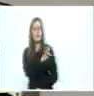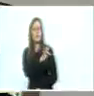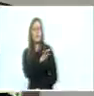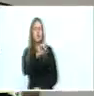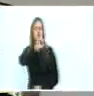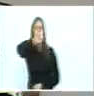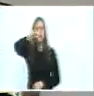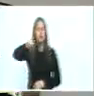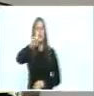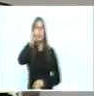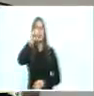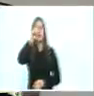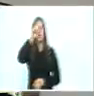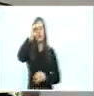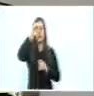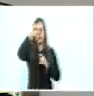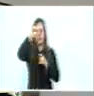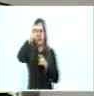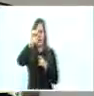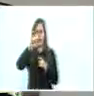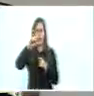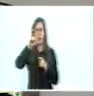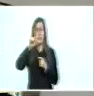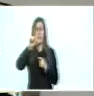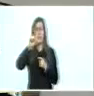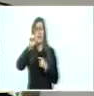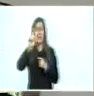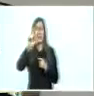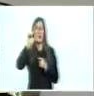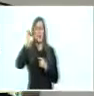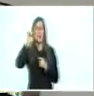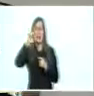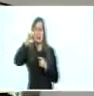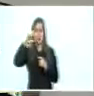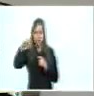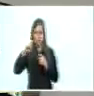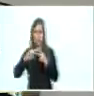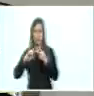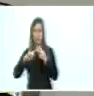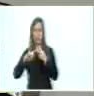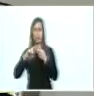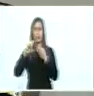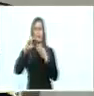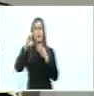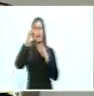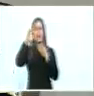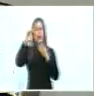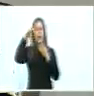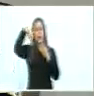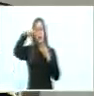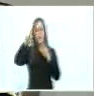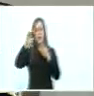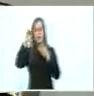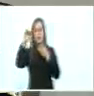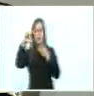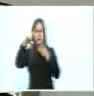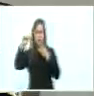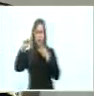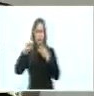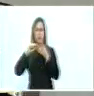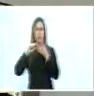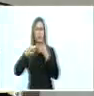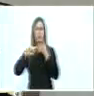Alberto Avelino, Gleison Carlos Avelino, Emerson Vander Dias, José Francisco